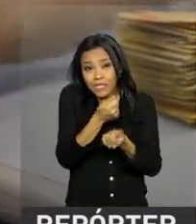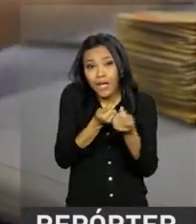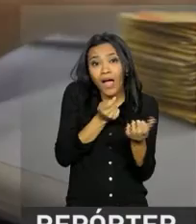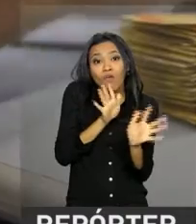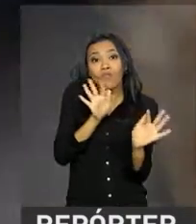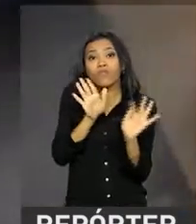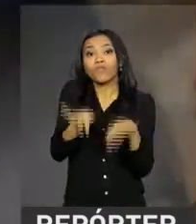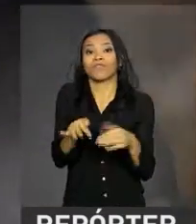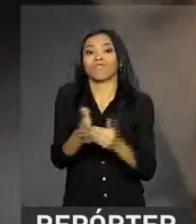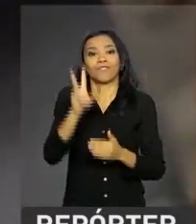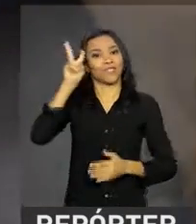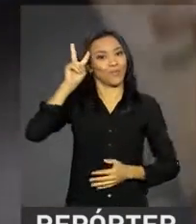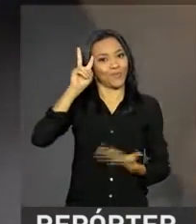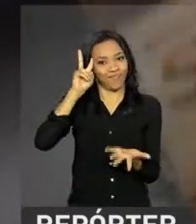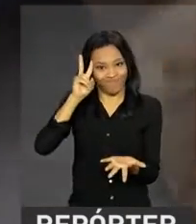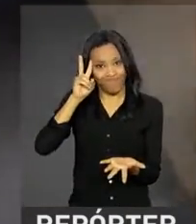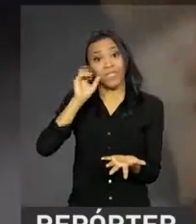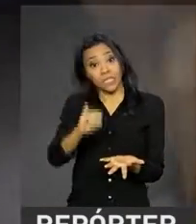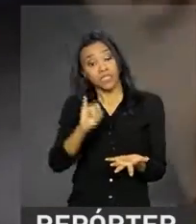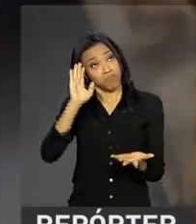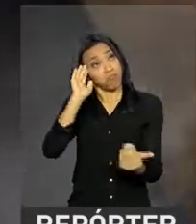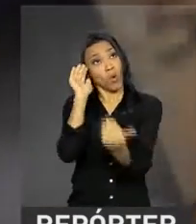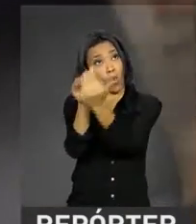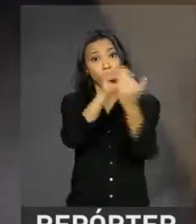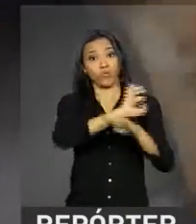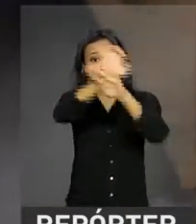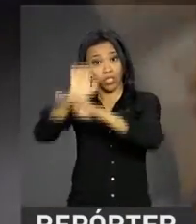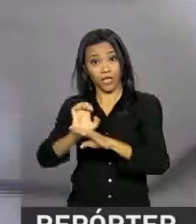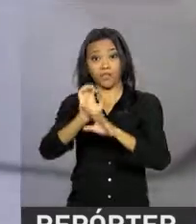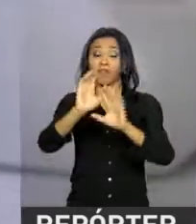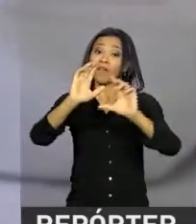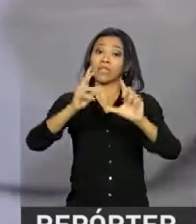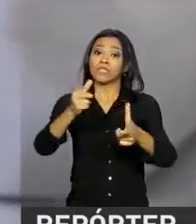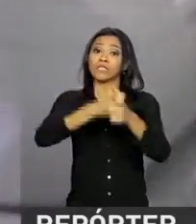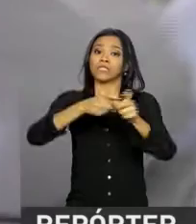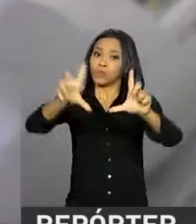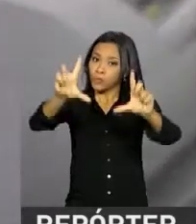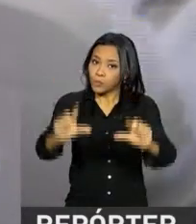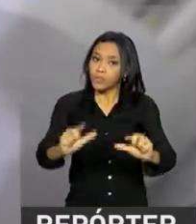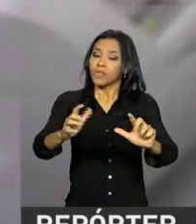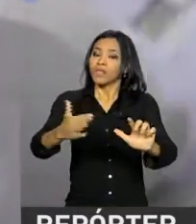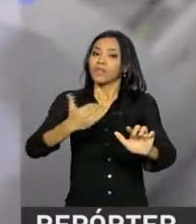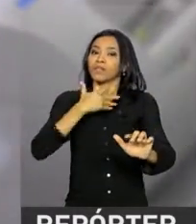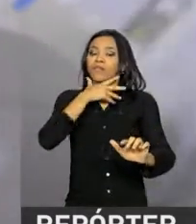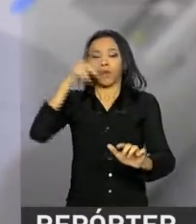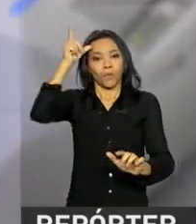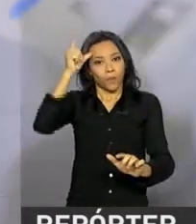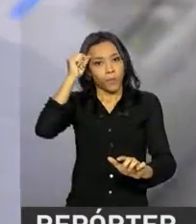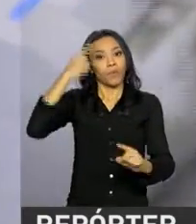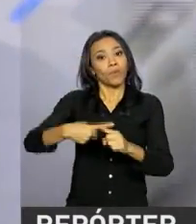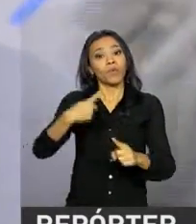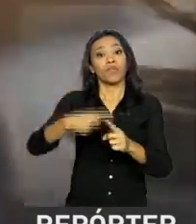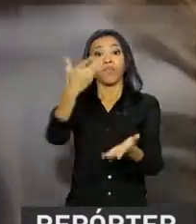segunda feira se a mudança valer para todos os estados o endividamento vai cair e aliviar os cofres estaduais pela queda na